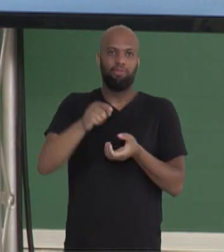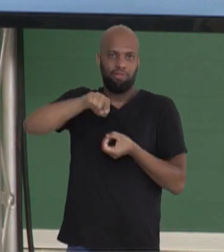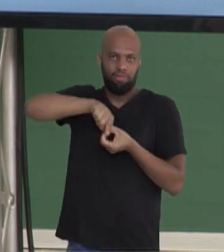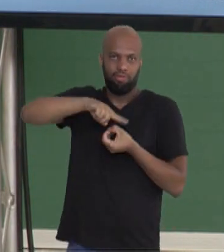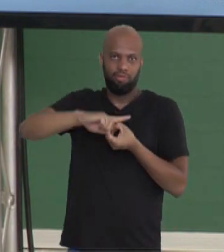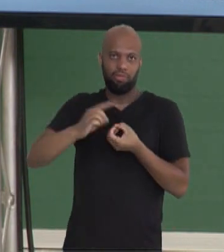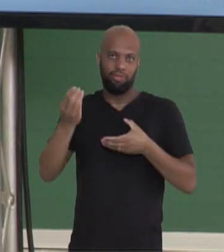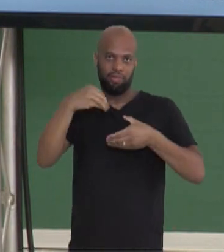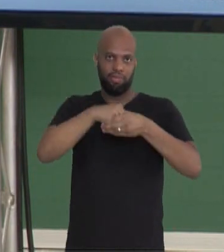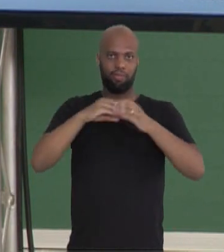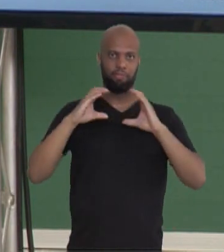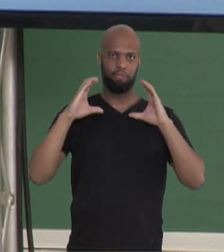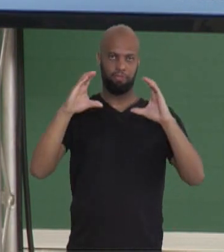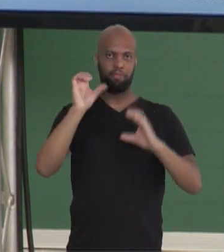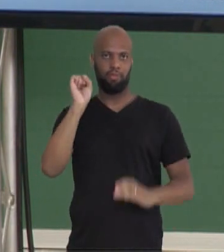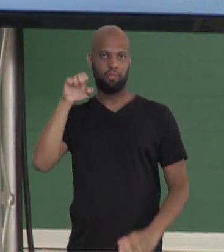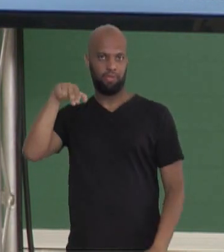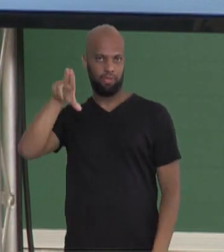função seno.